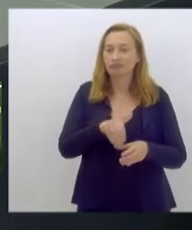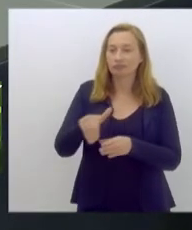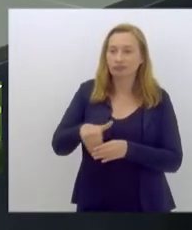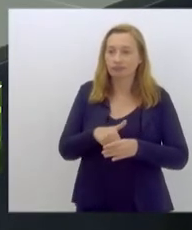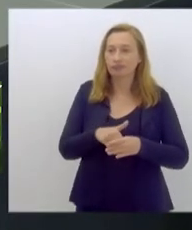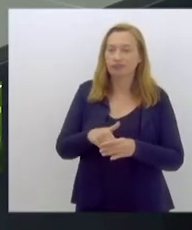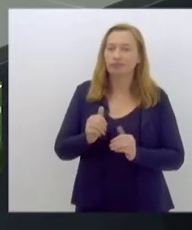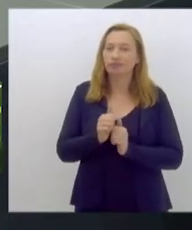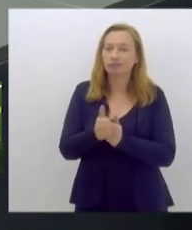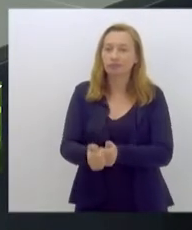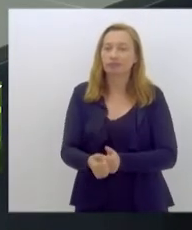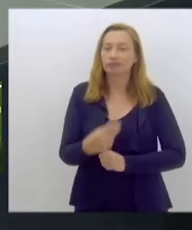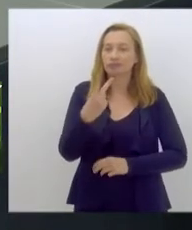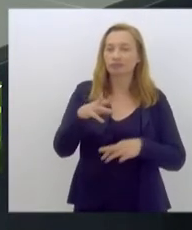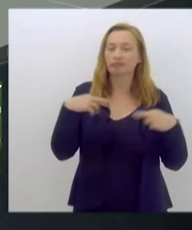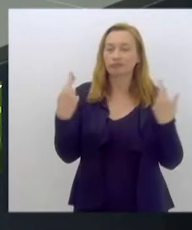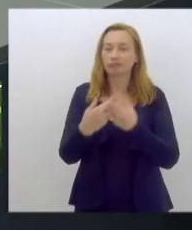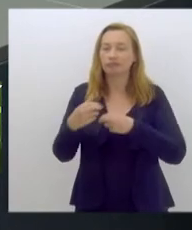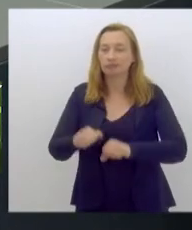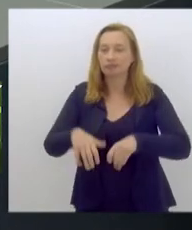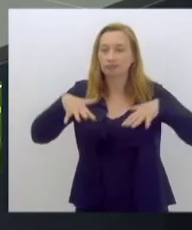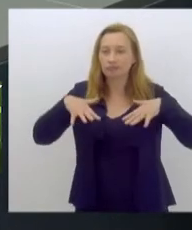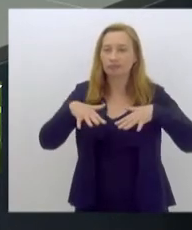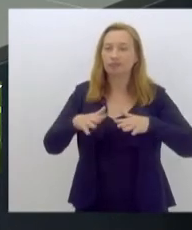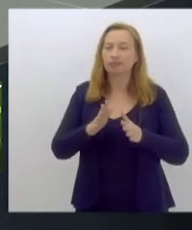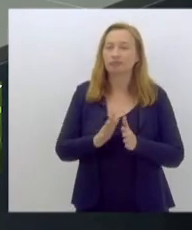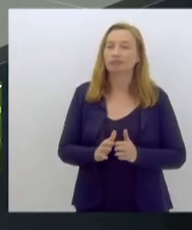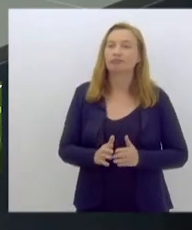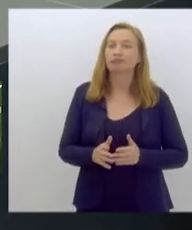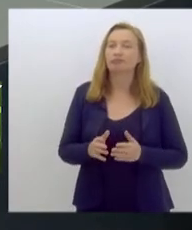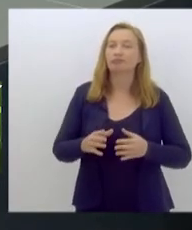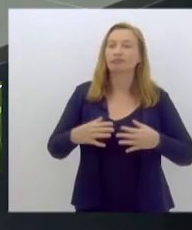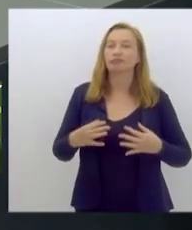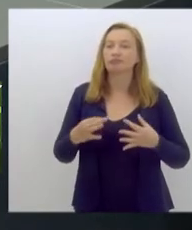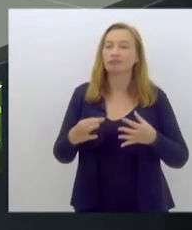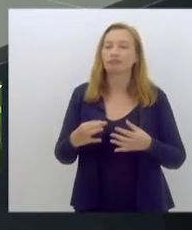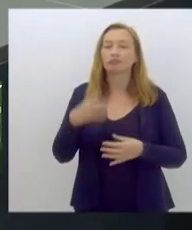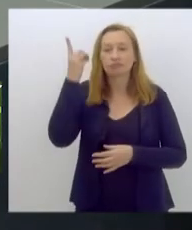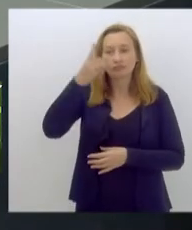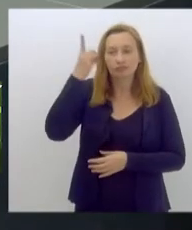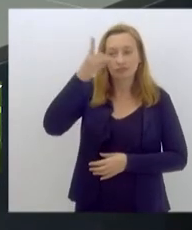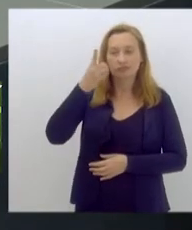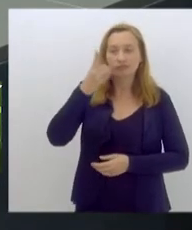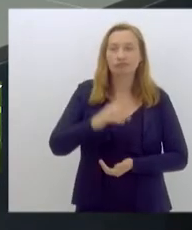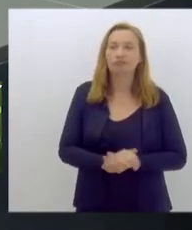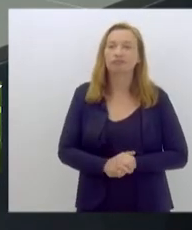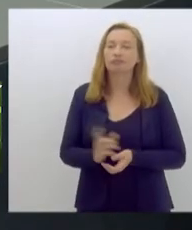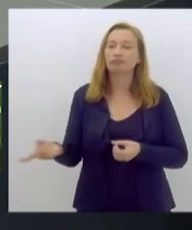segue para duas sessões plenárias subsequentes e a discussão pelos senhores deputados